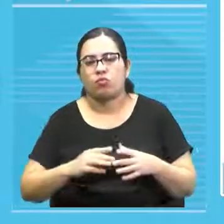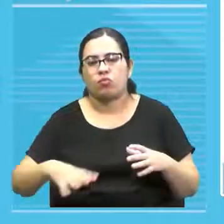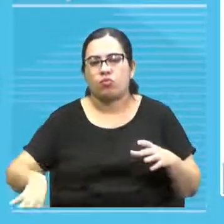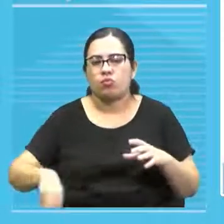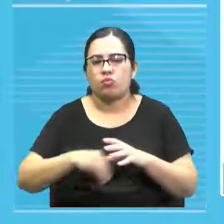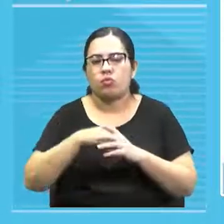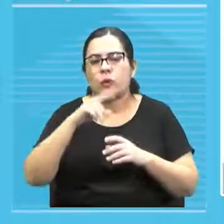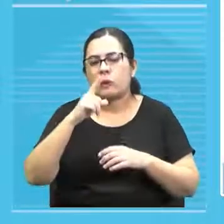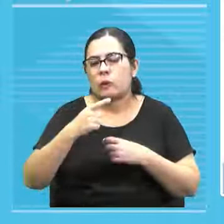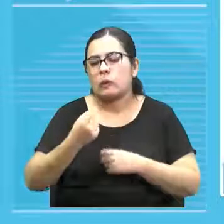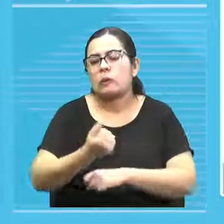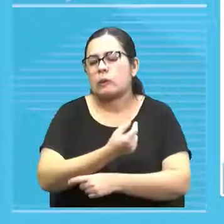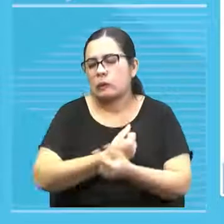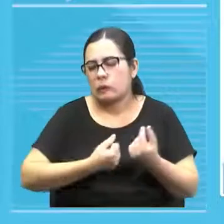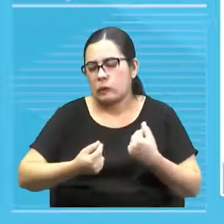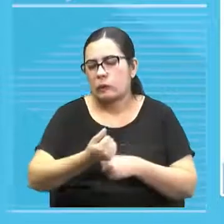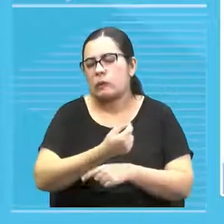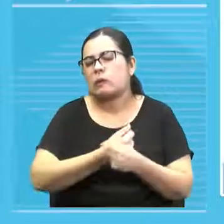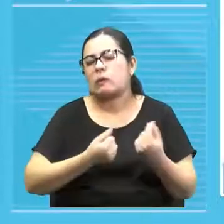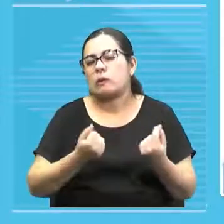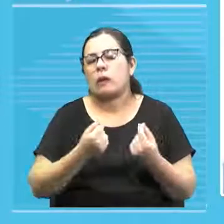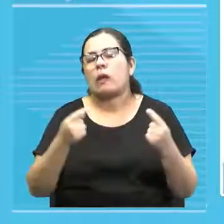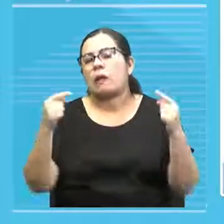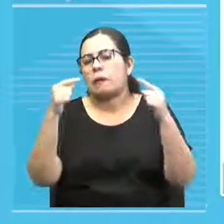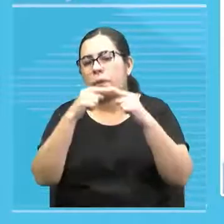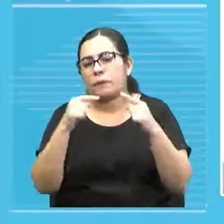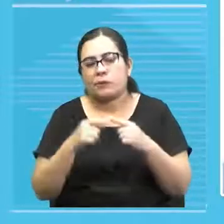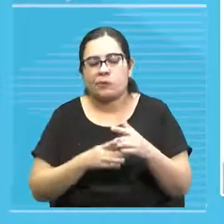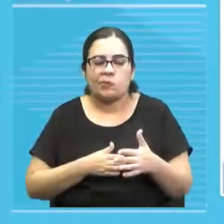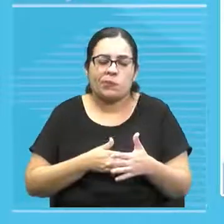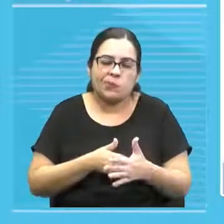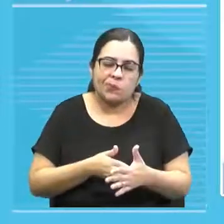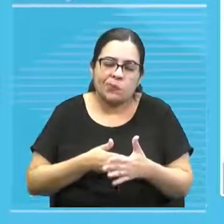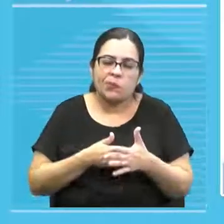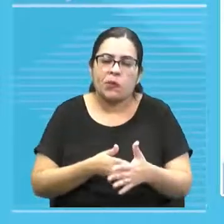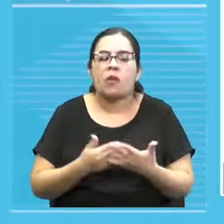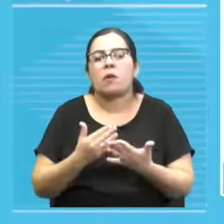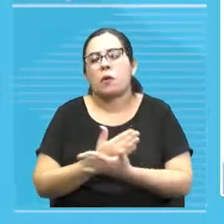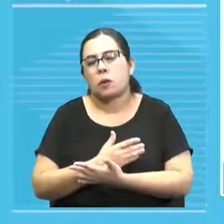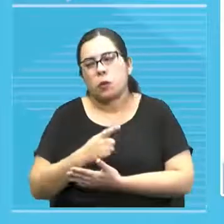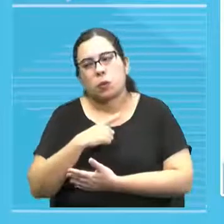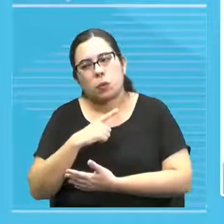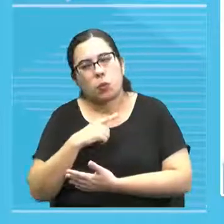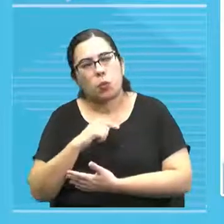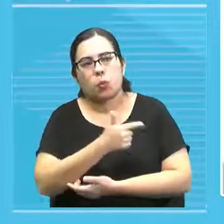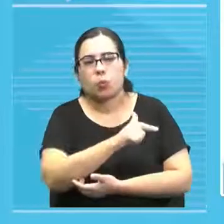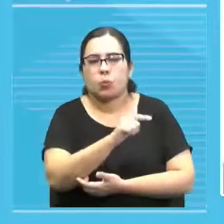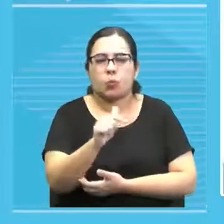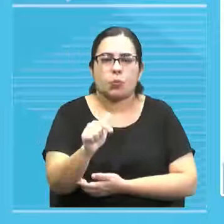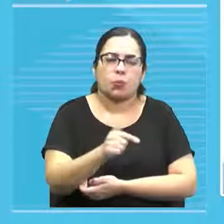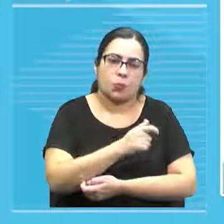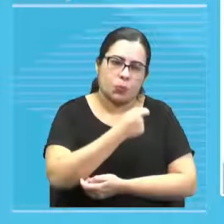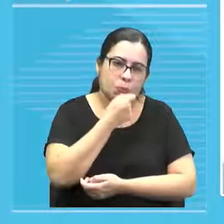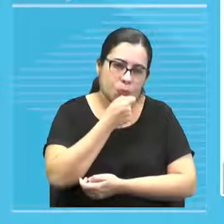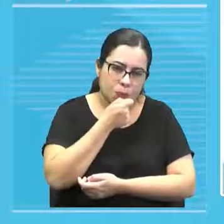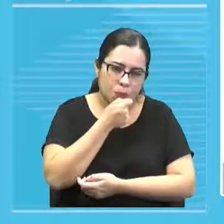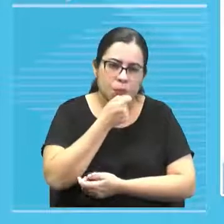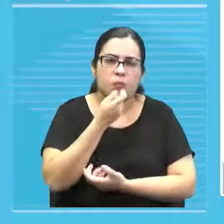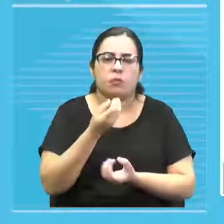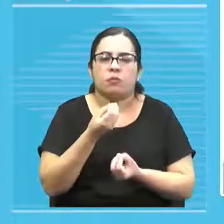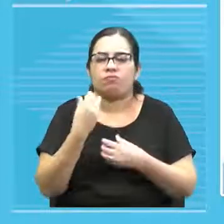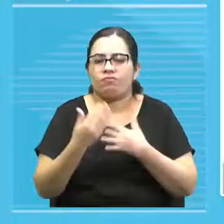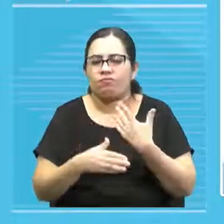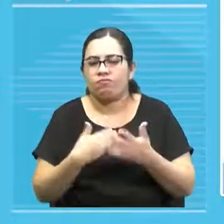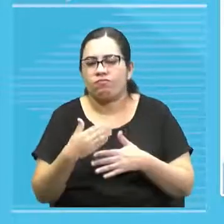economias aí é ela está limitada ela acontece alguns lugares em outros não essa difusão